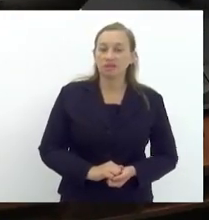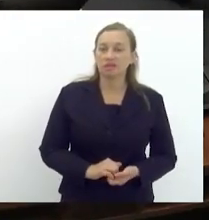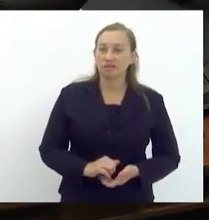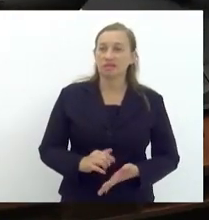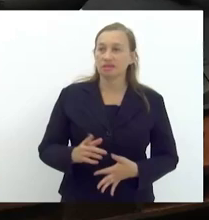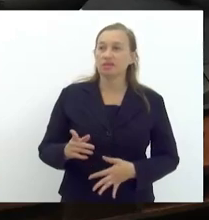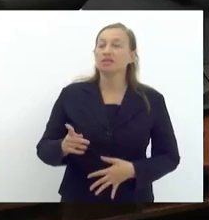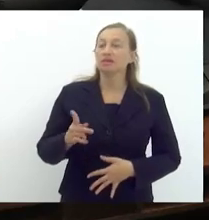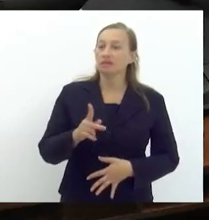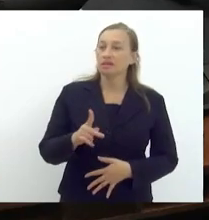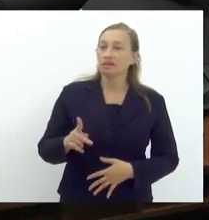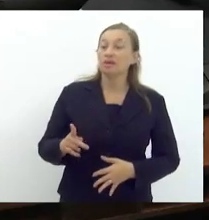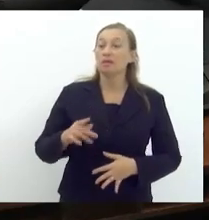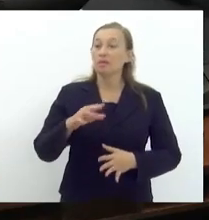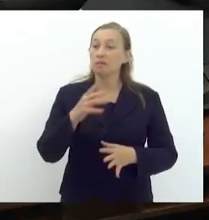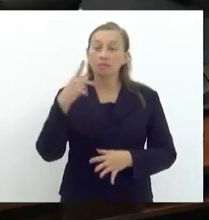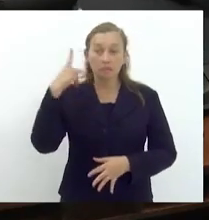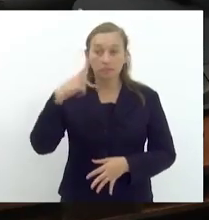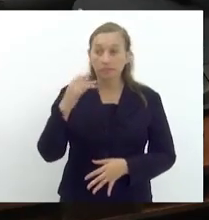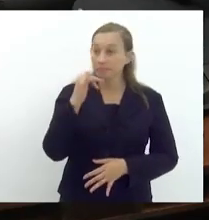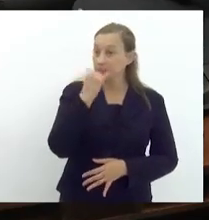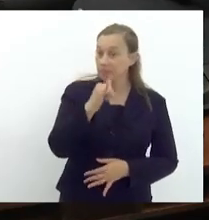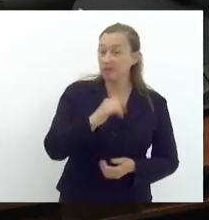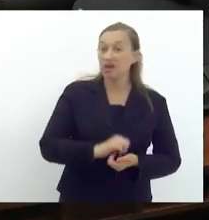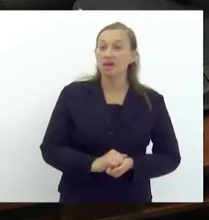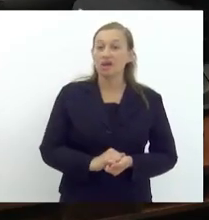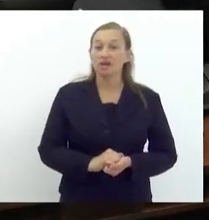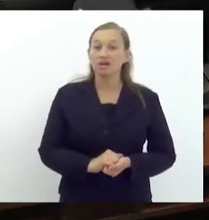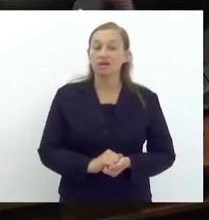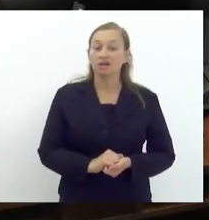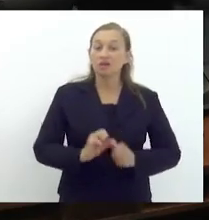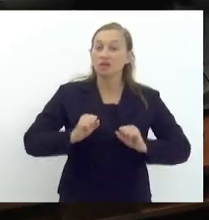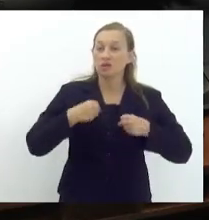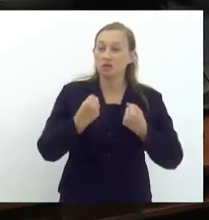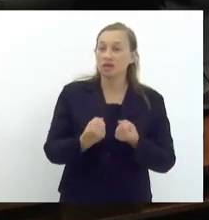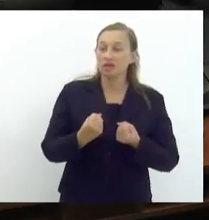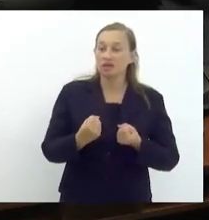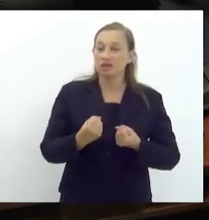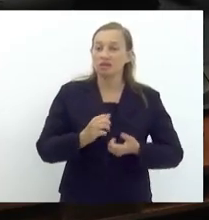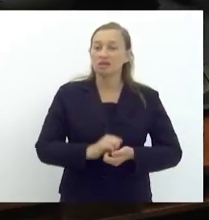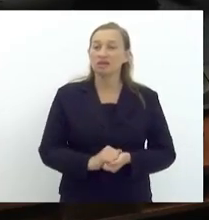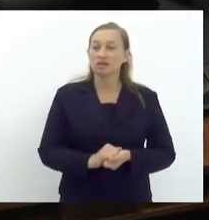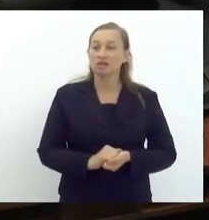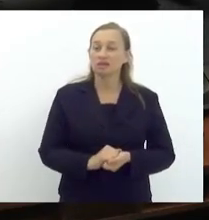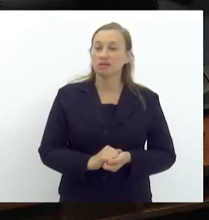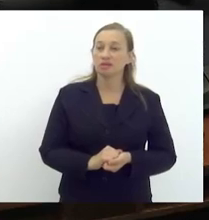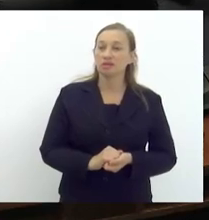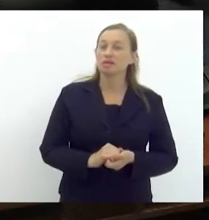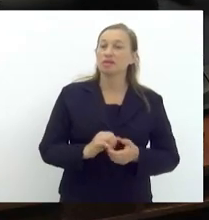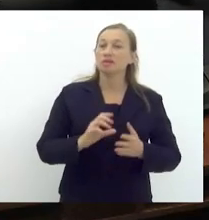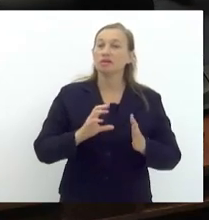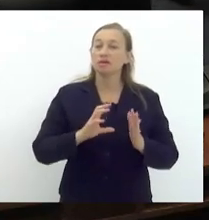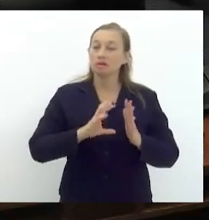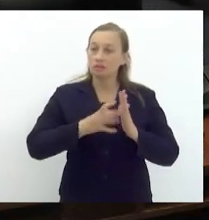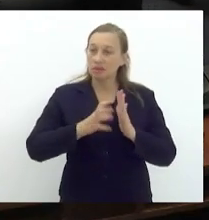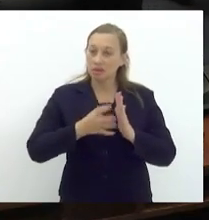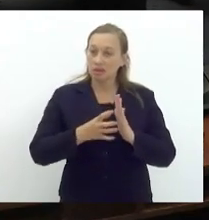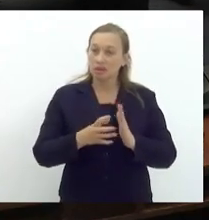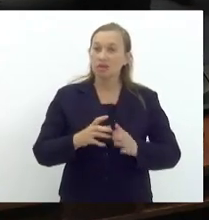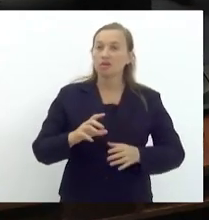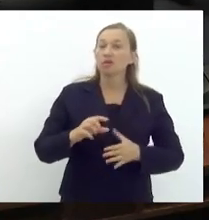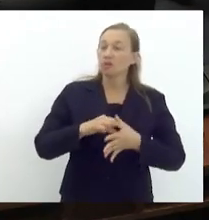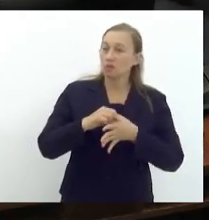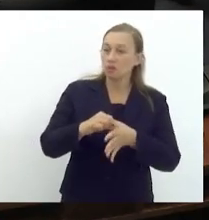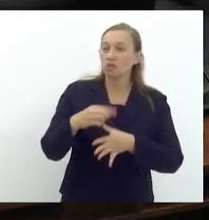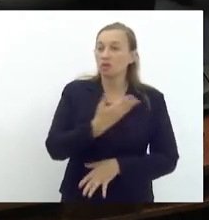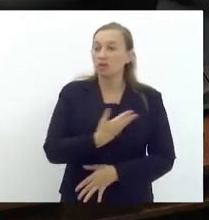Sobretudo com condição com a condição de vossa excelência o esforço dos líderes partidários inclusive da oposição o esforço do líder do